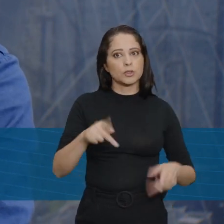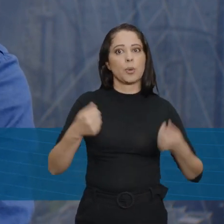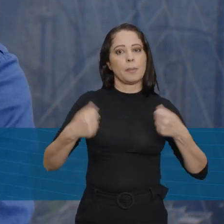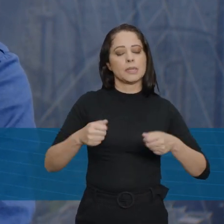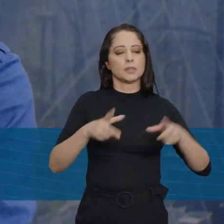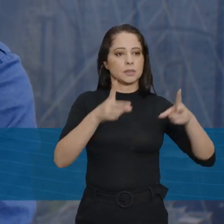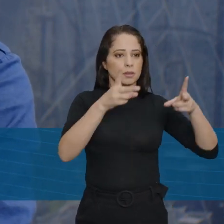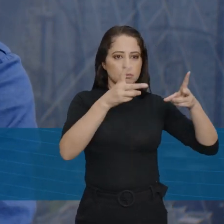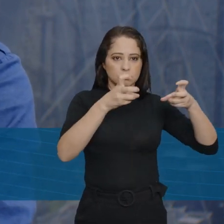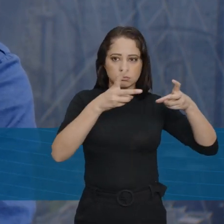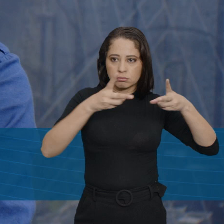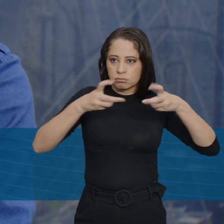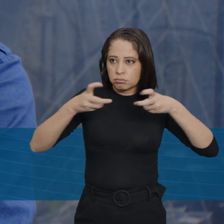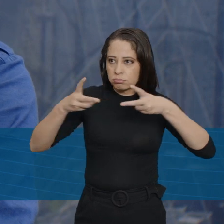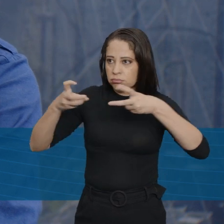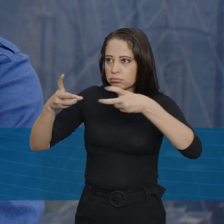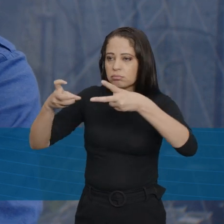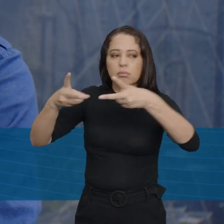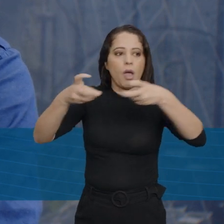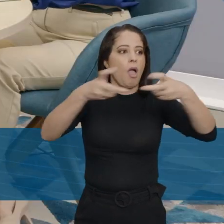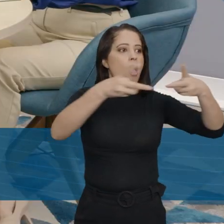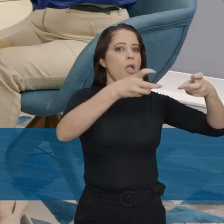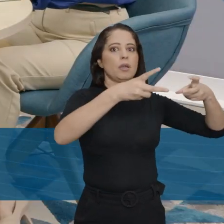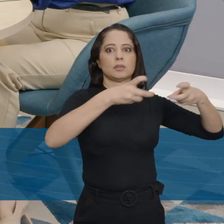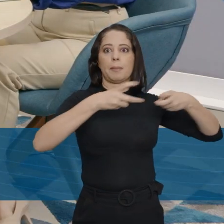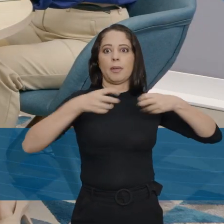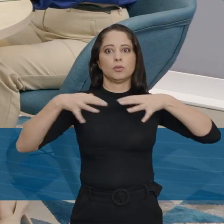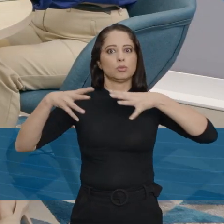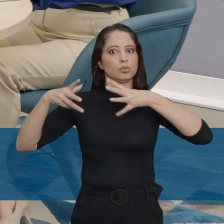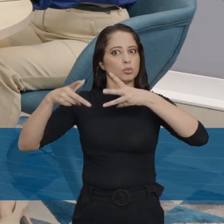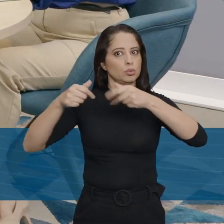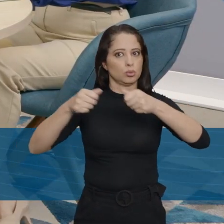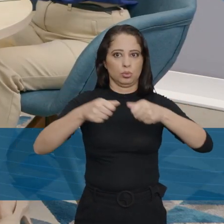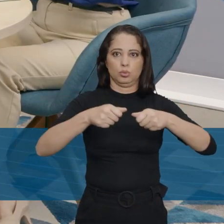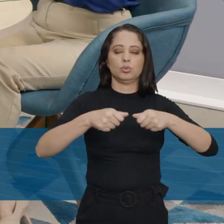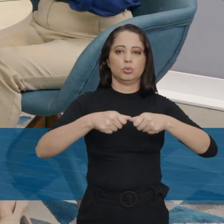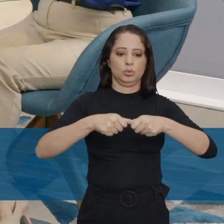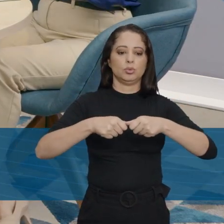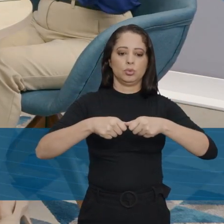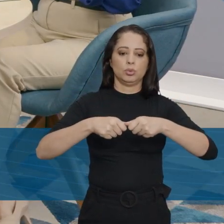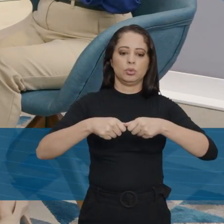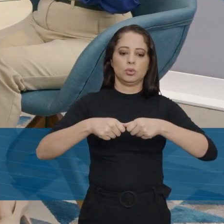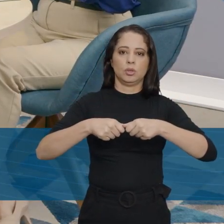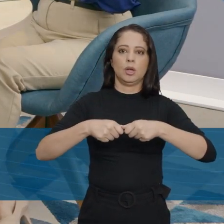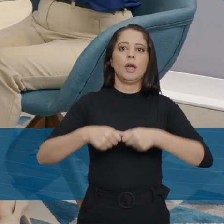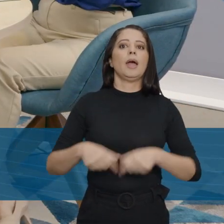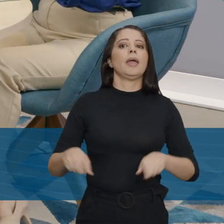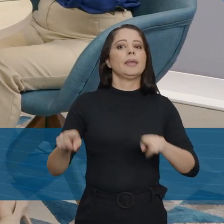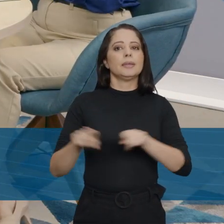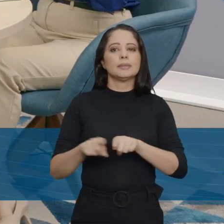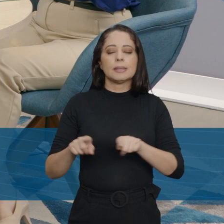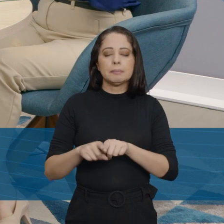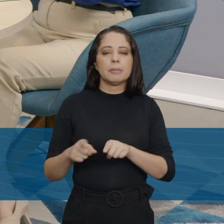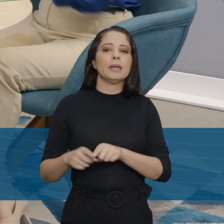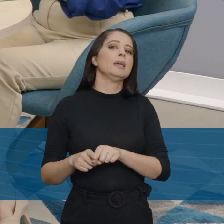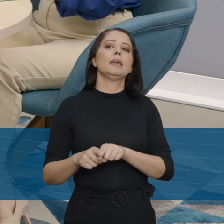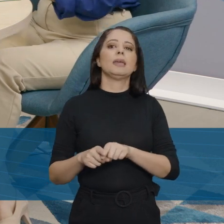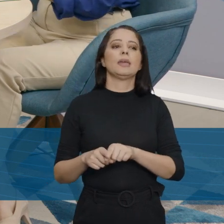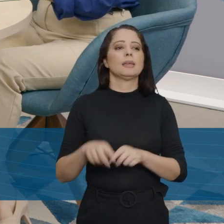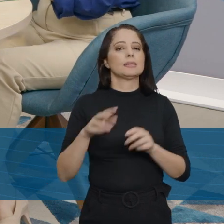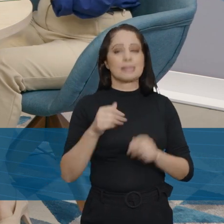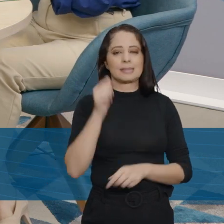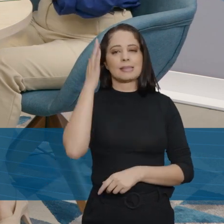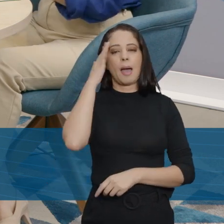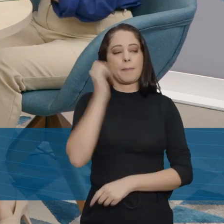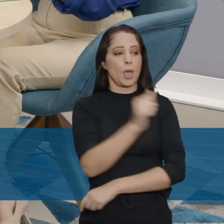gente tentar ter realmente o que a Patrícia falou no início, a gente tentar se colocar nessa posição de ouvir, de olhar